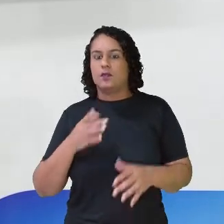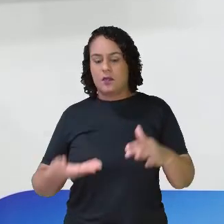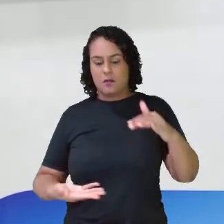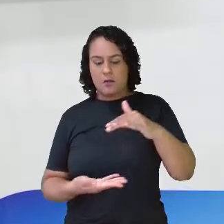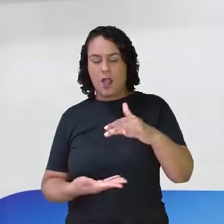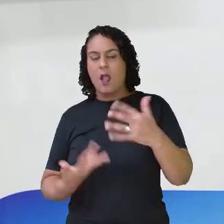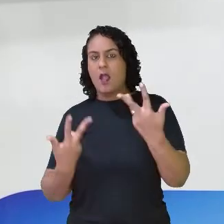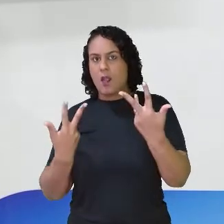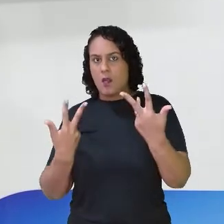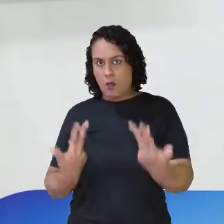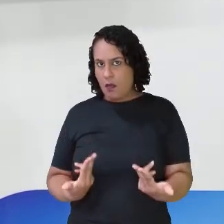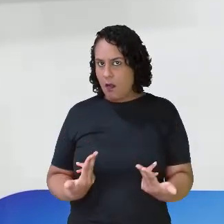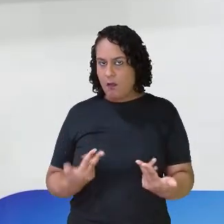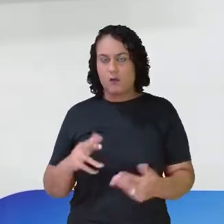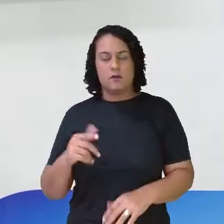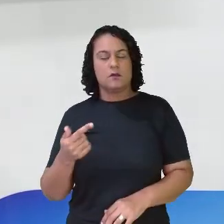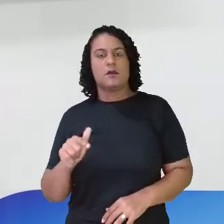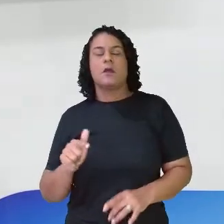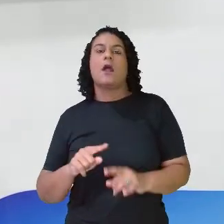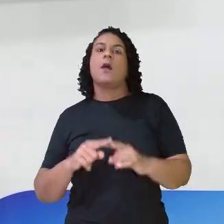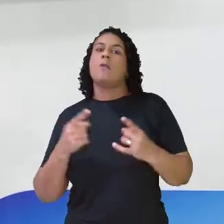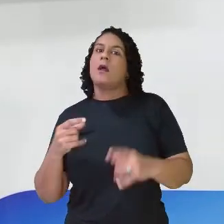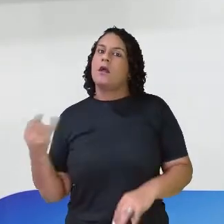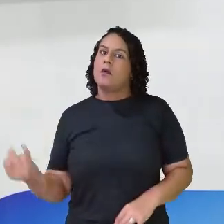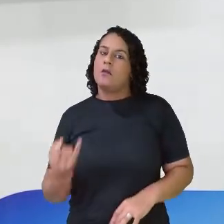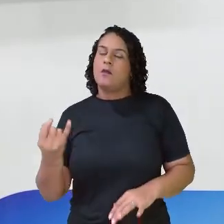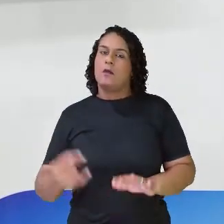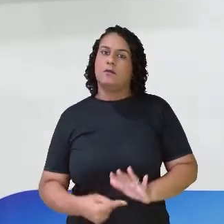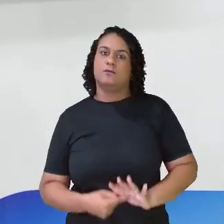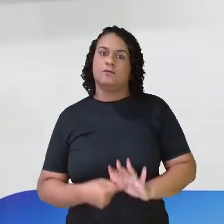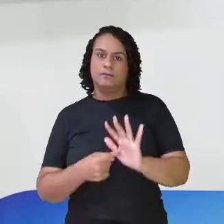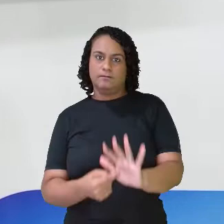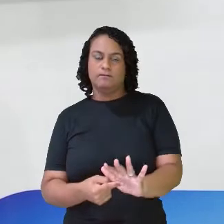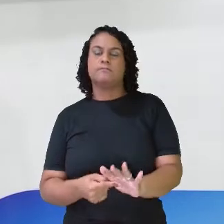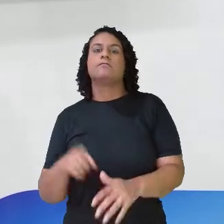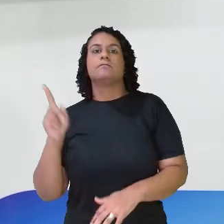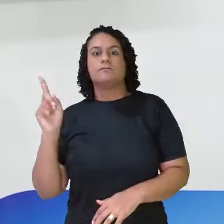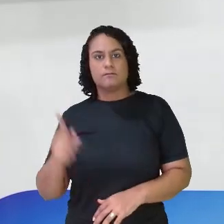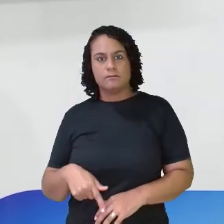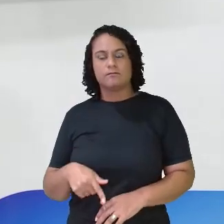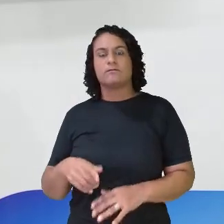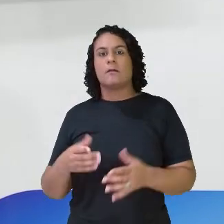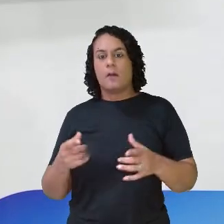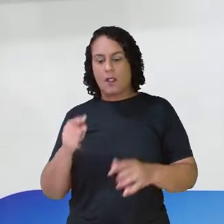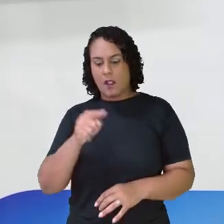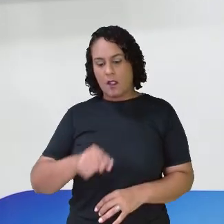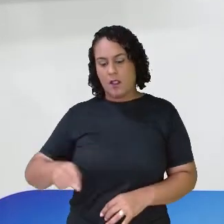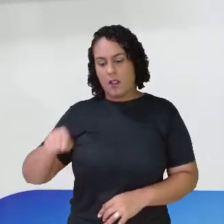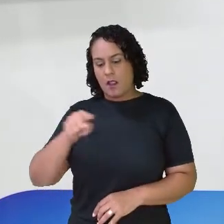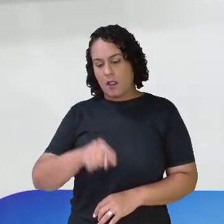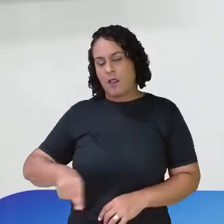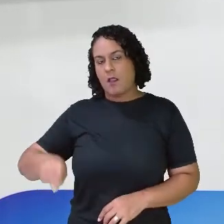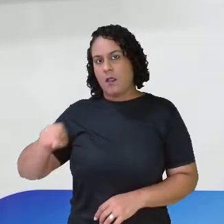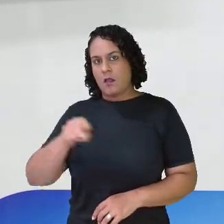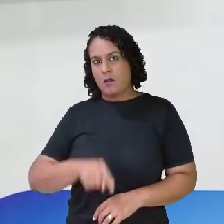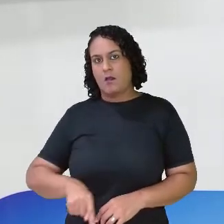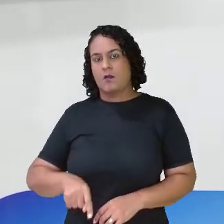iguais, isso é importante a gente destacar, mas não deixa de ser um corpo cilíndrico.